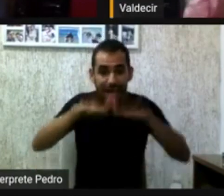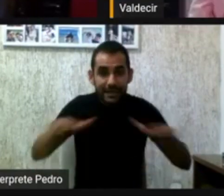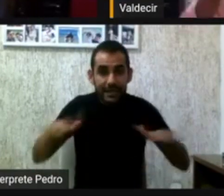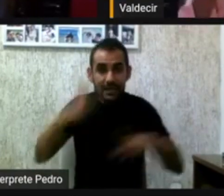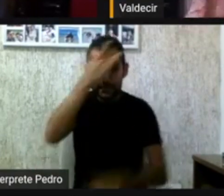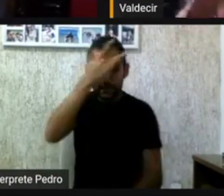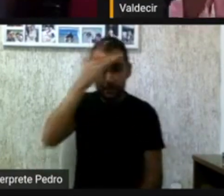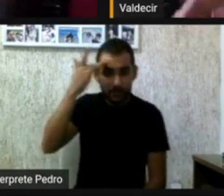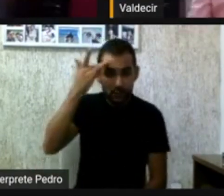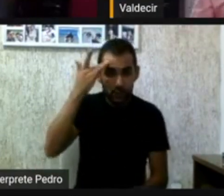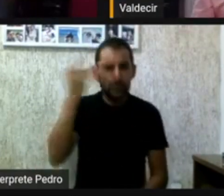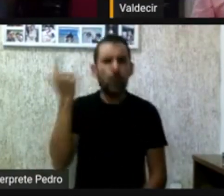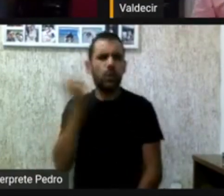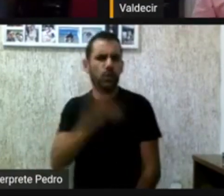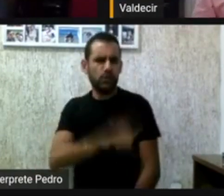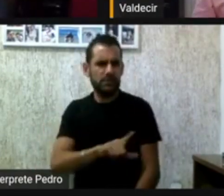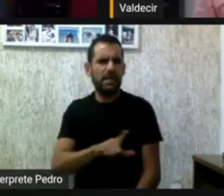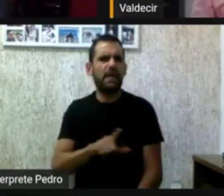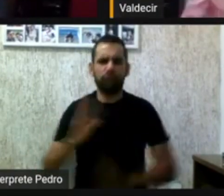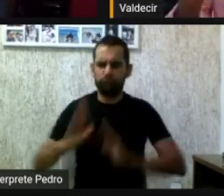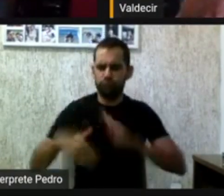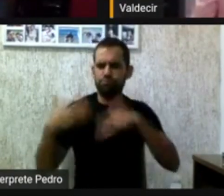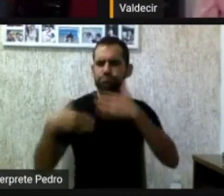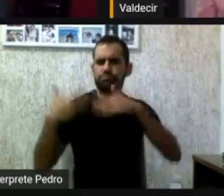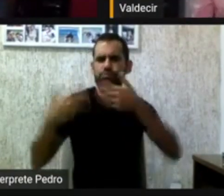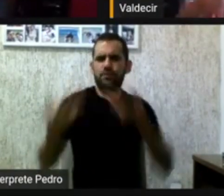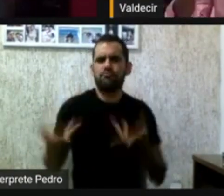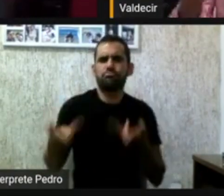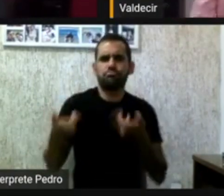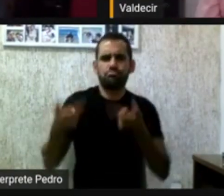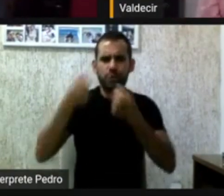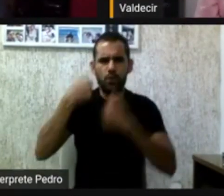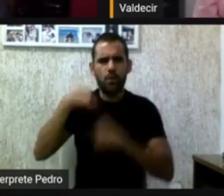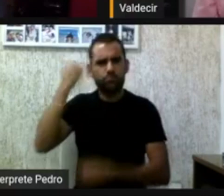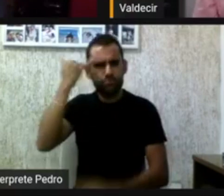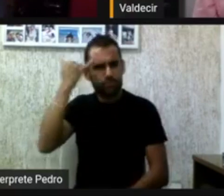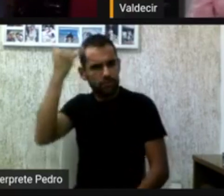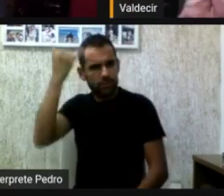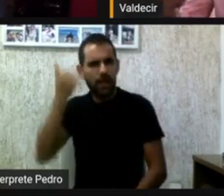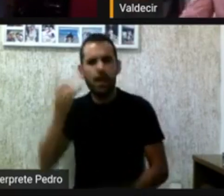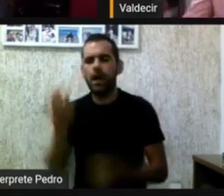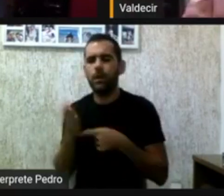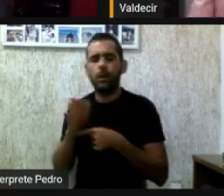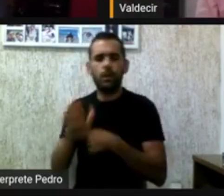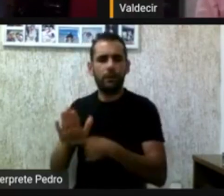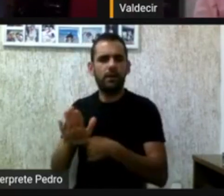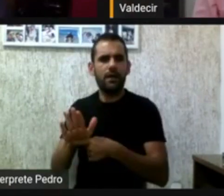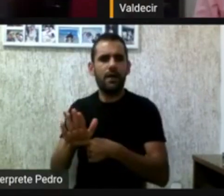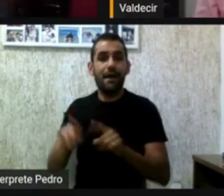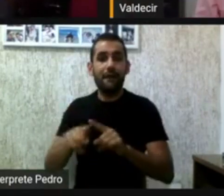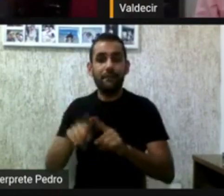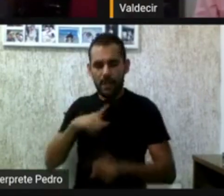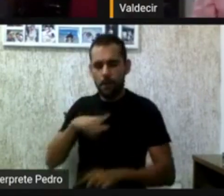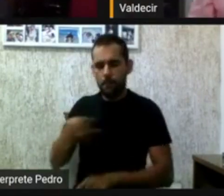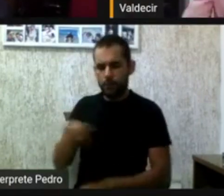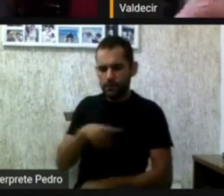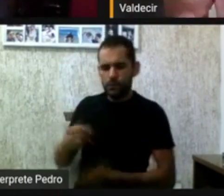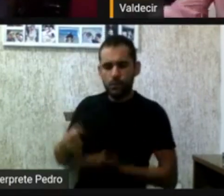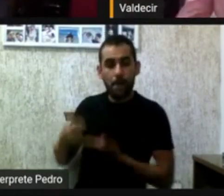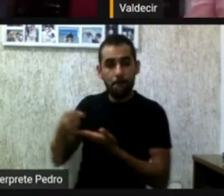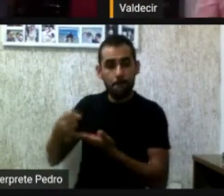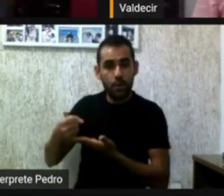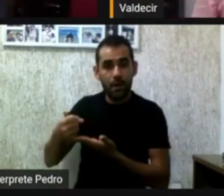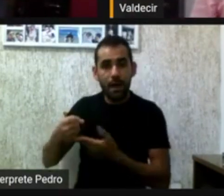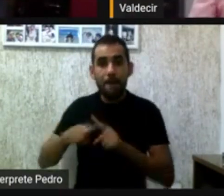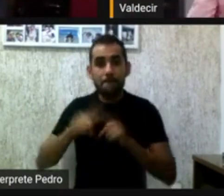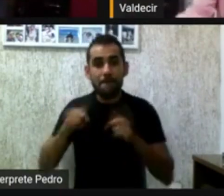pessoas, conseguem sim ter um desenvolvimento intelectual, acompanhar, sabe? Temos lá as professoras apoio para isso, e